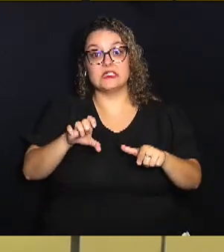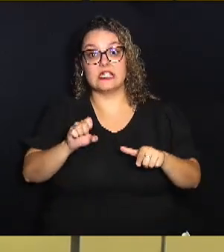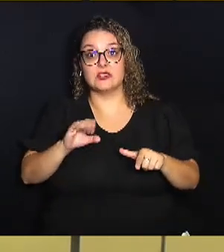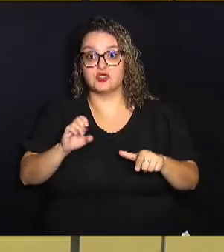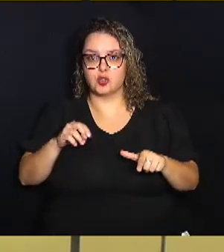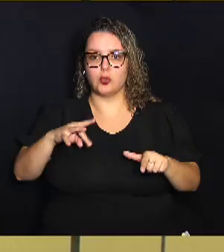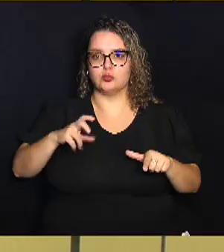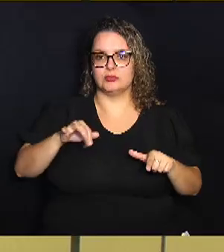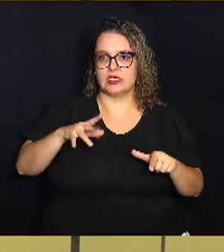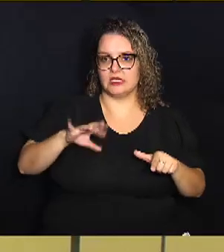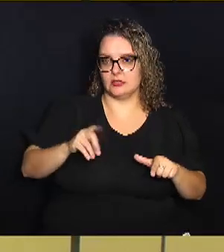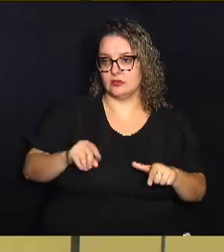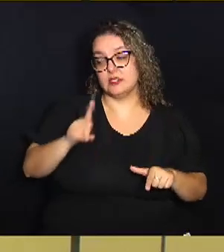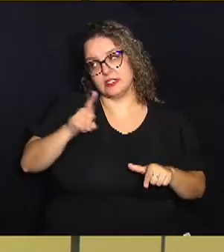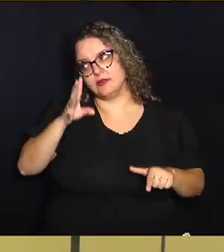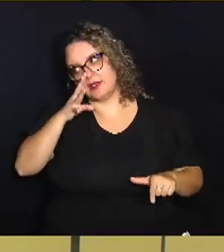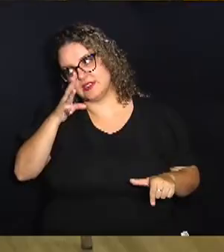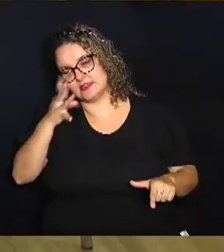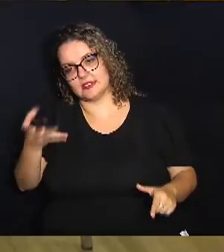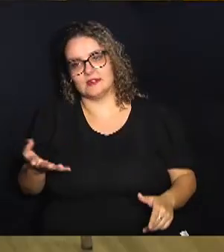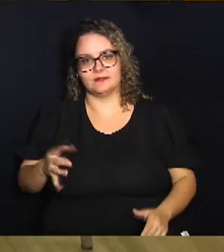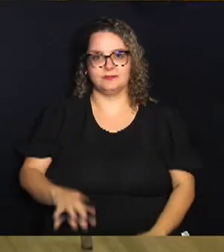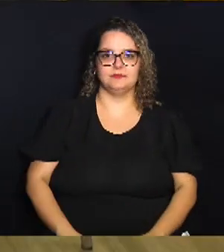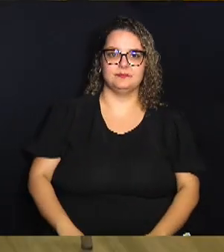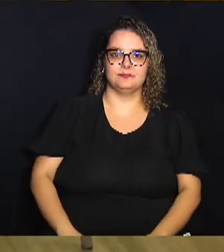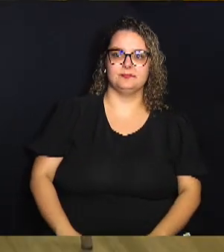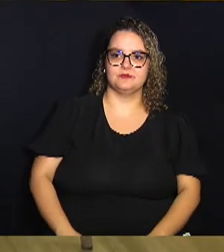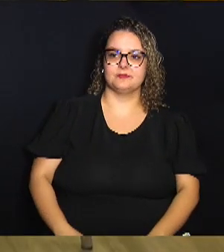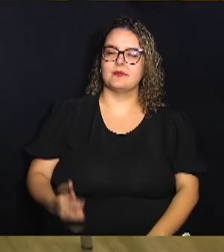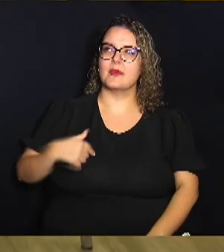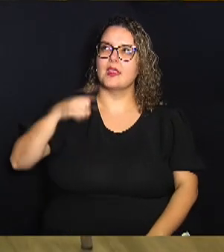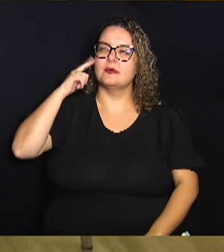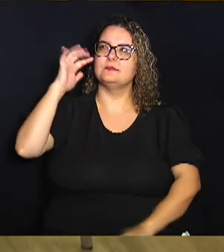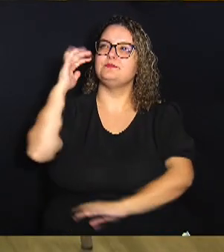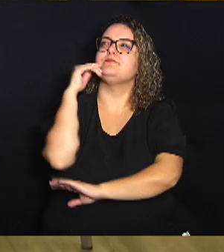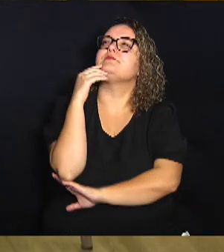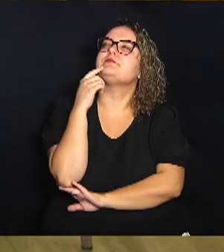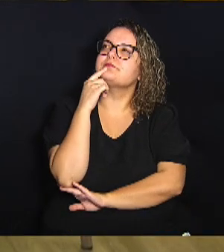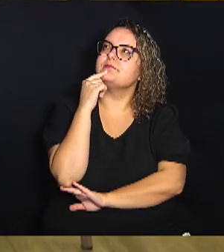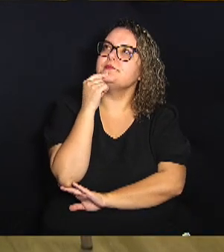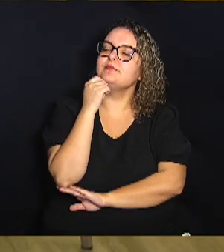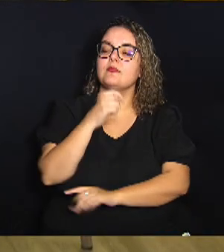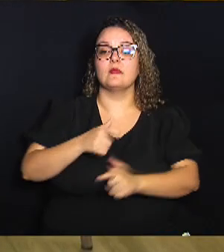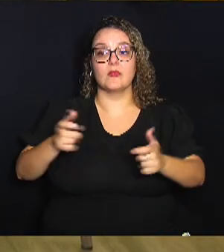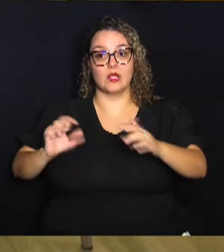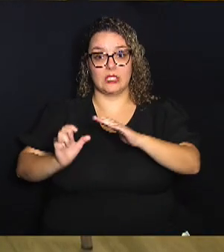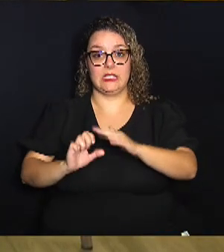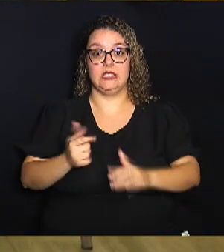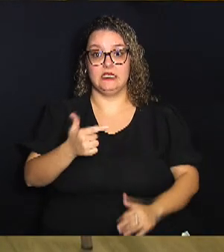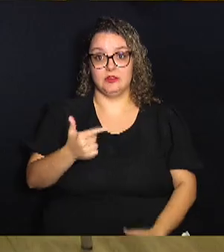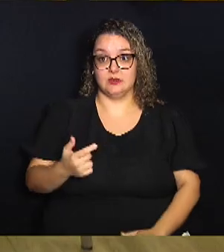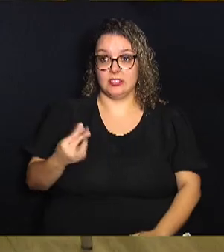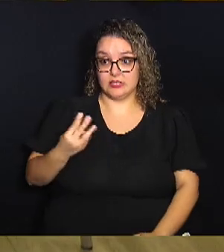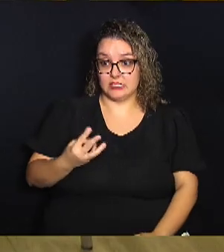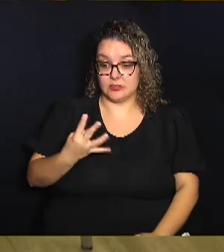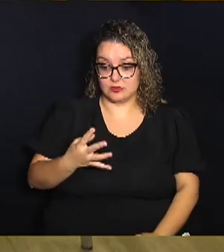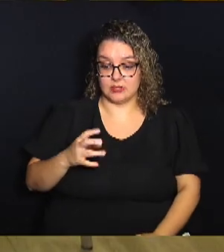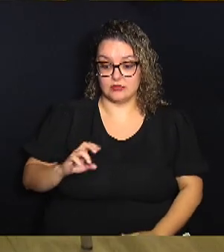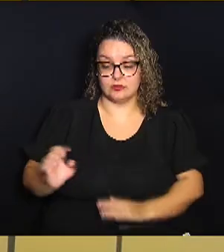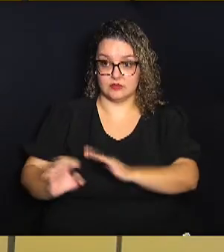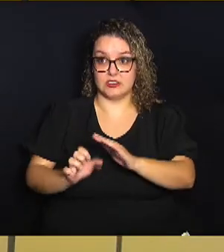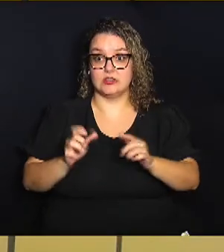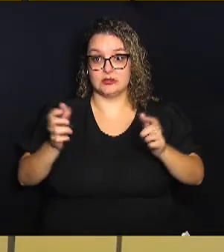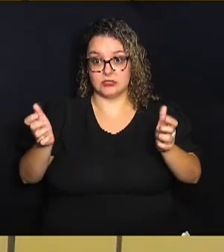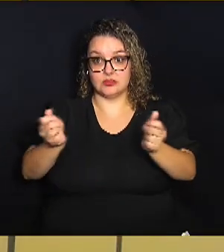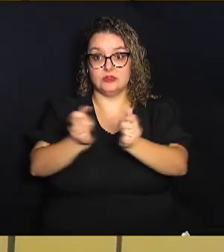não é distraído. Sim. Rodrigo. Eu fiquei pensando que uma grande empresa que não tem 3, 4 empresas juntas ali, no fim